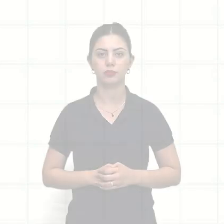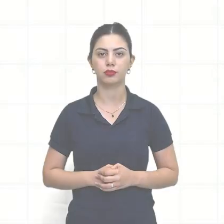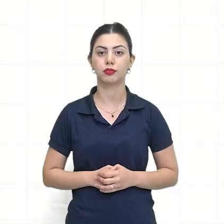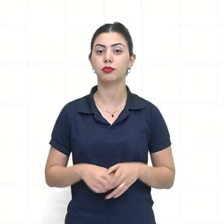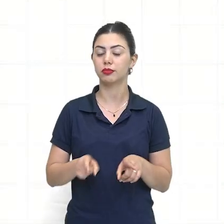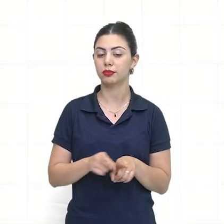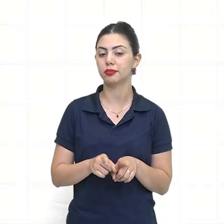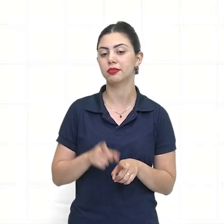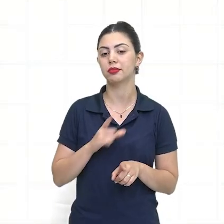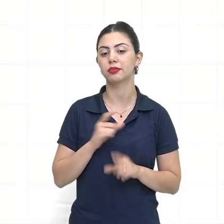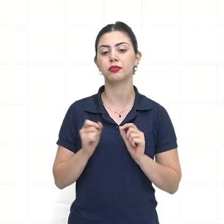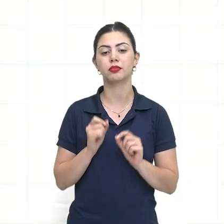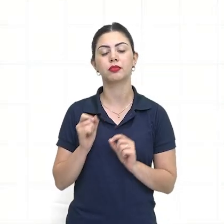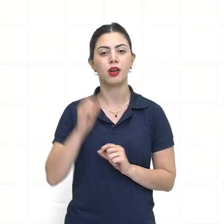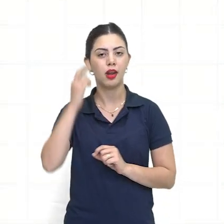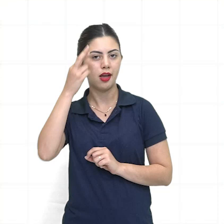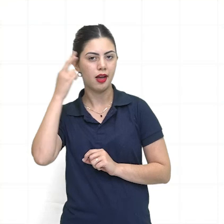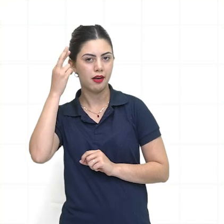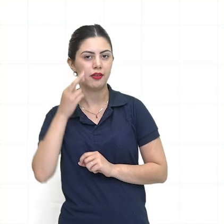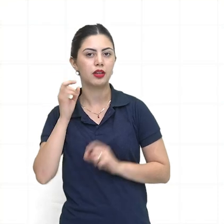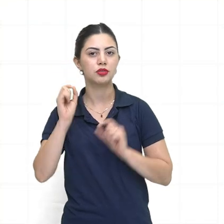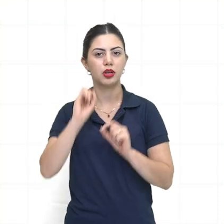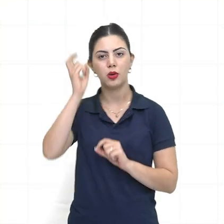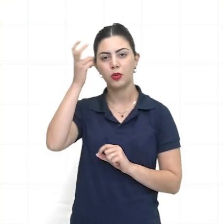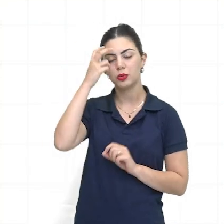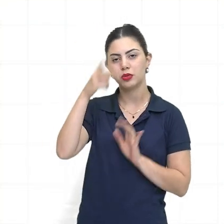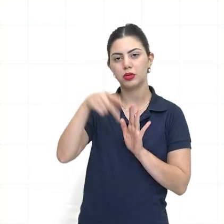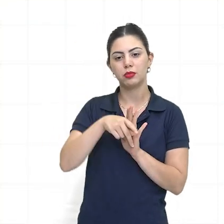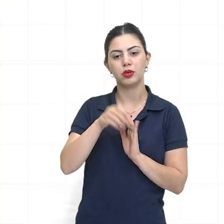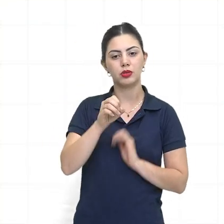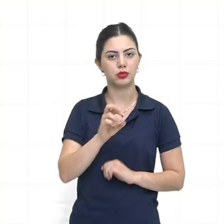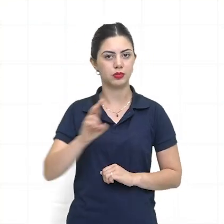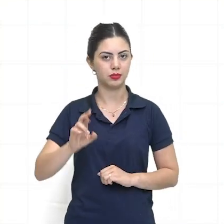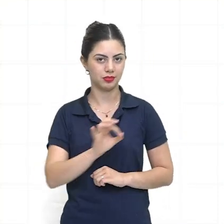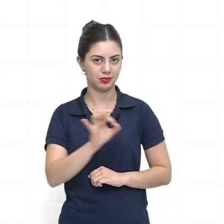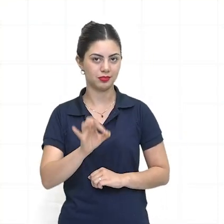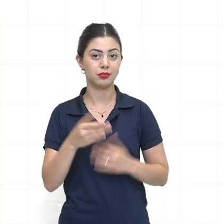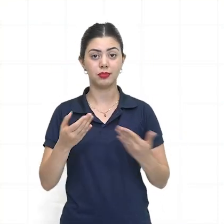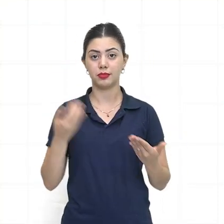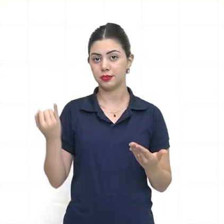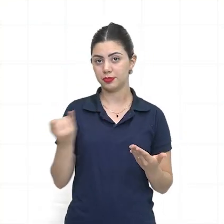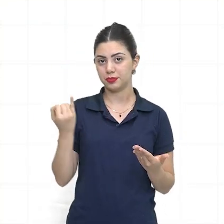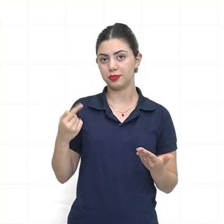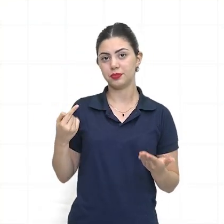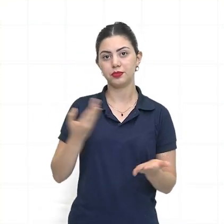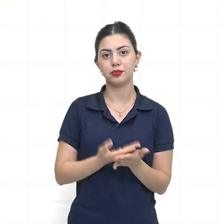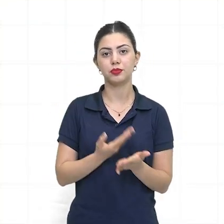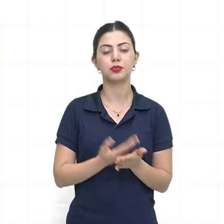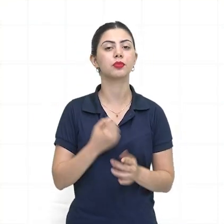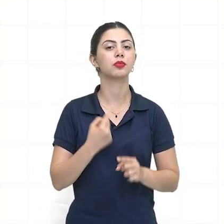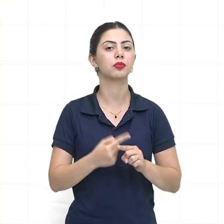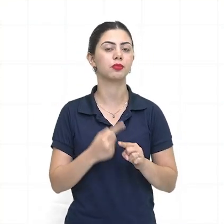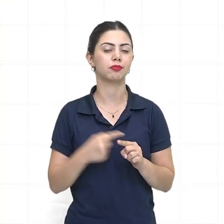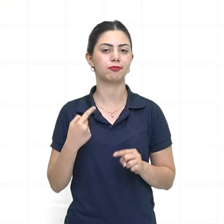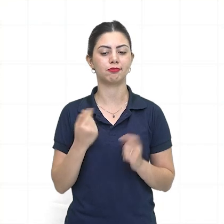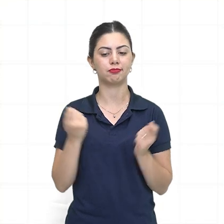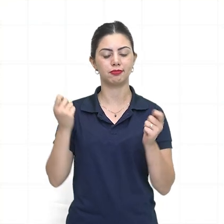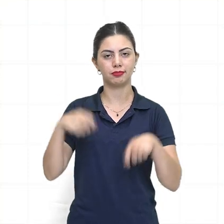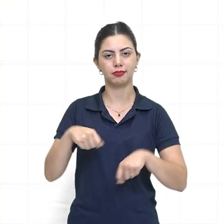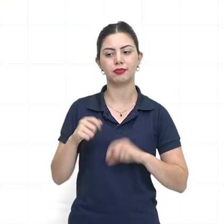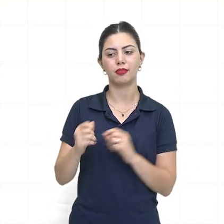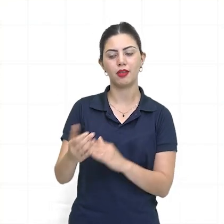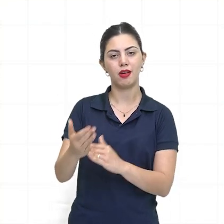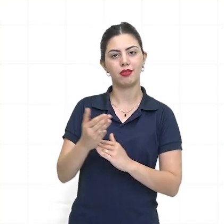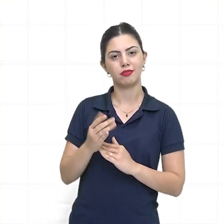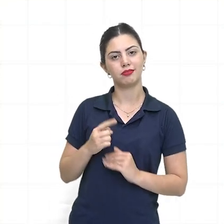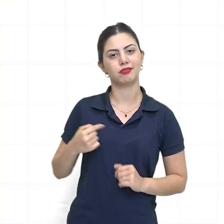Tudo bem até aqui? É muito importante nós entendermos isso, tá? Porque, de certa forma, isso vai nos ajudar. E